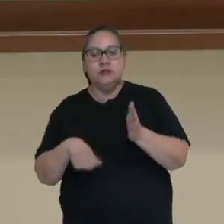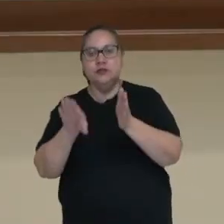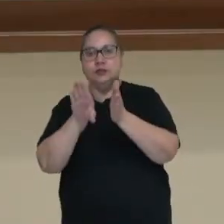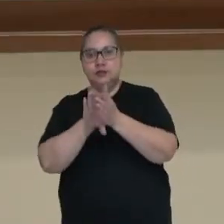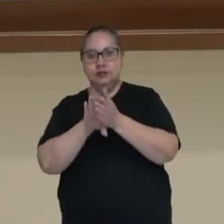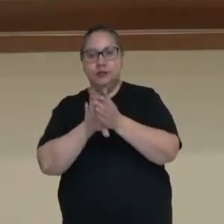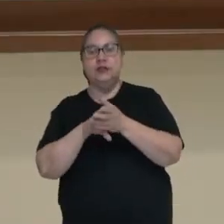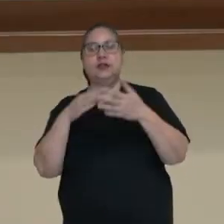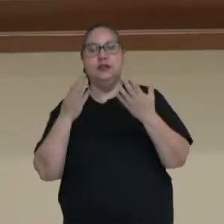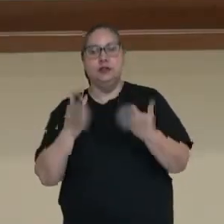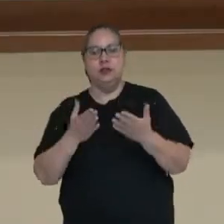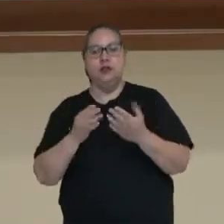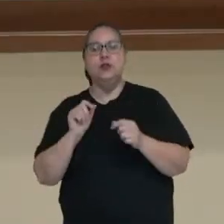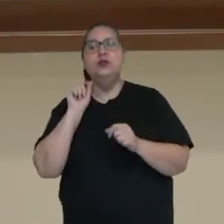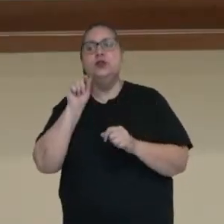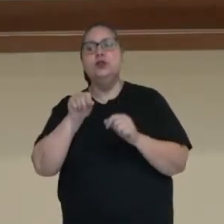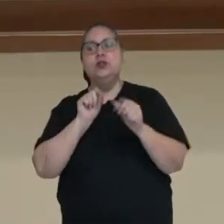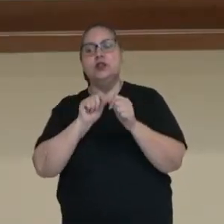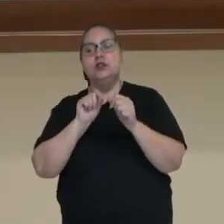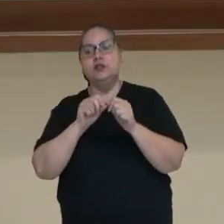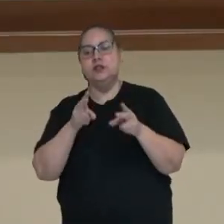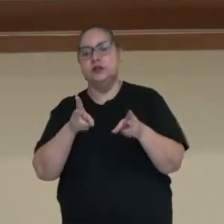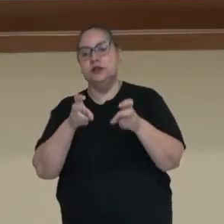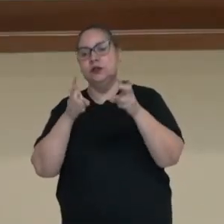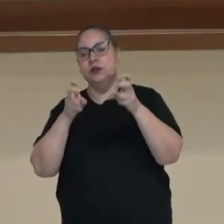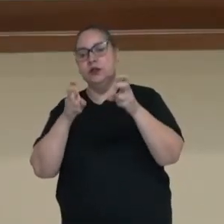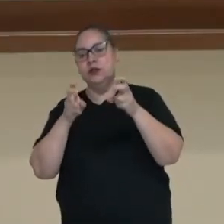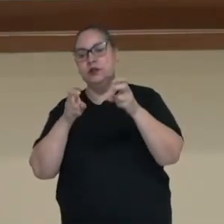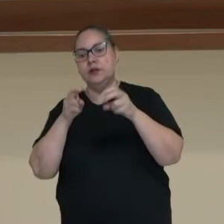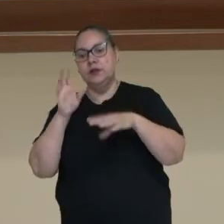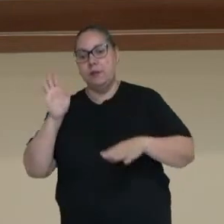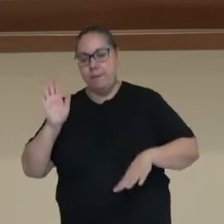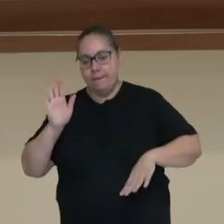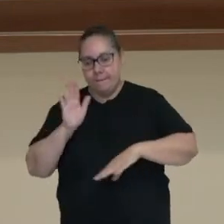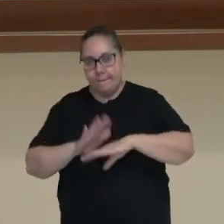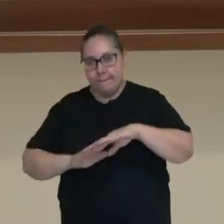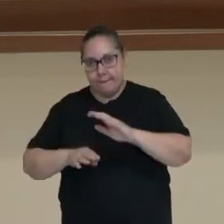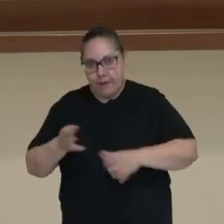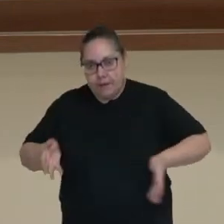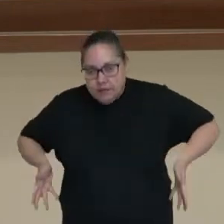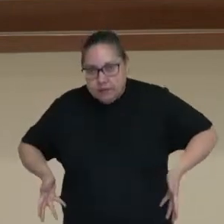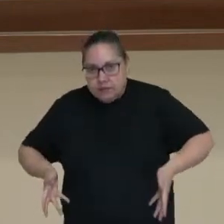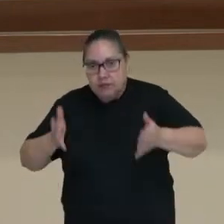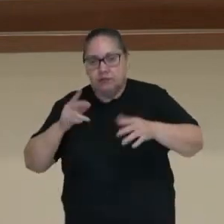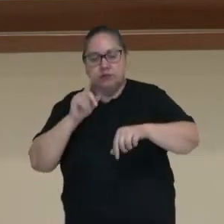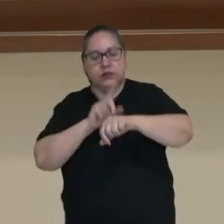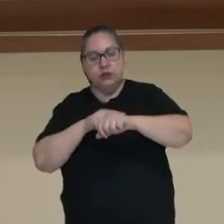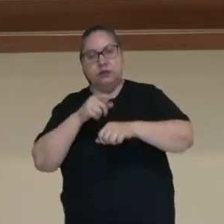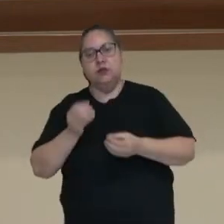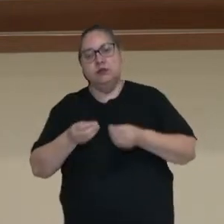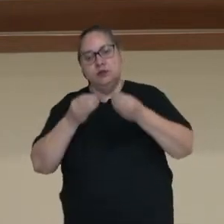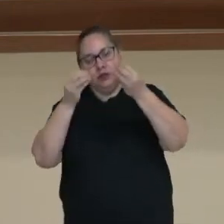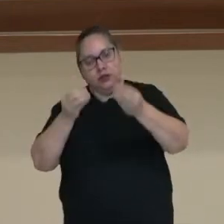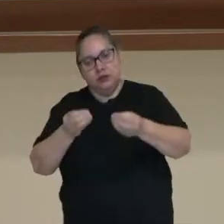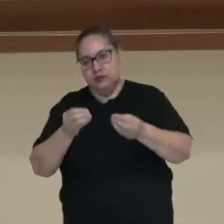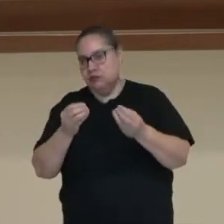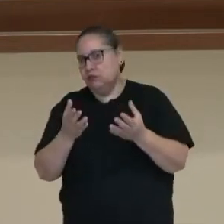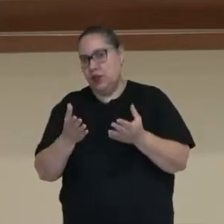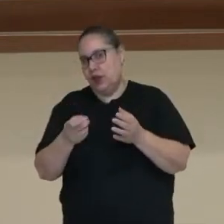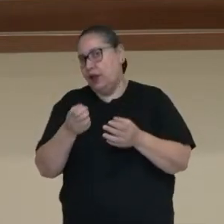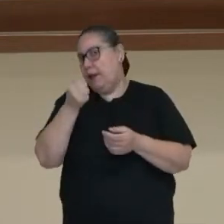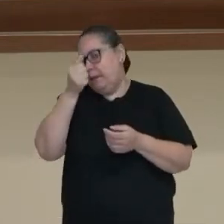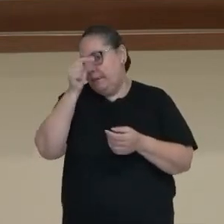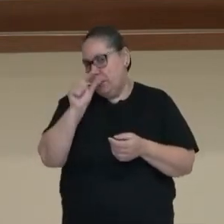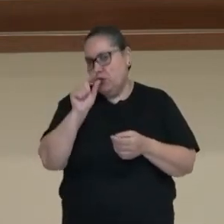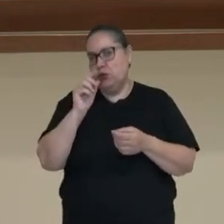Retornamos! E aí, o que você vai observar nesse mão na massa? Claro que o tempo que eu dei não foi suficiente para você